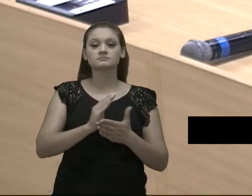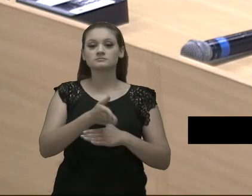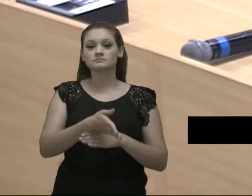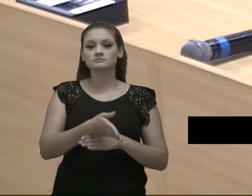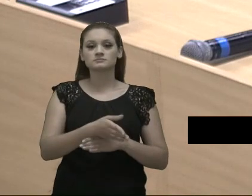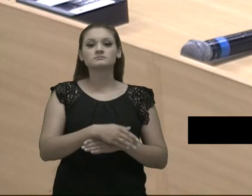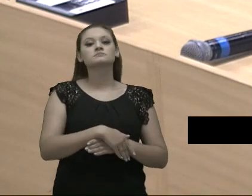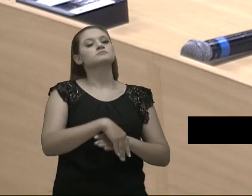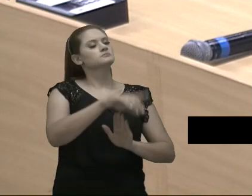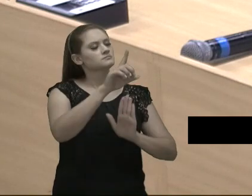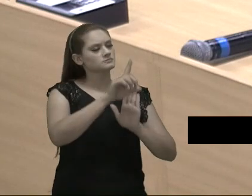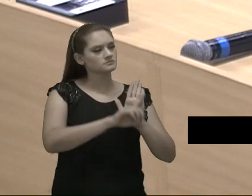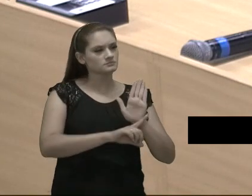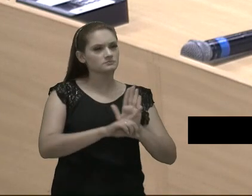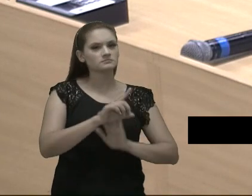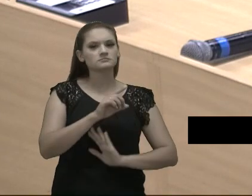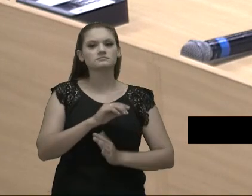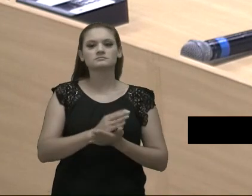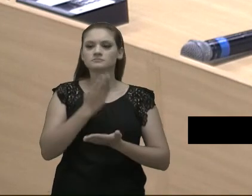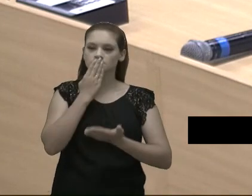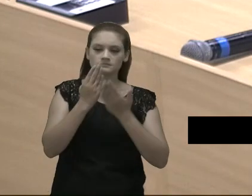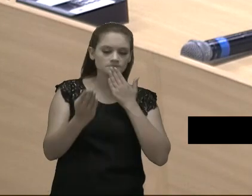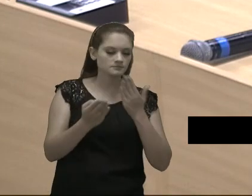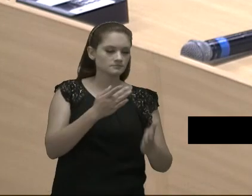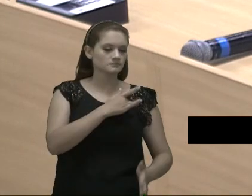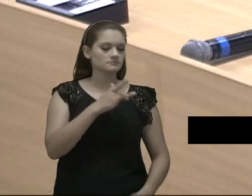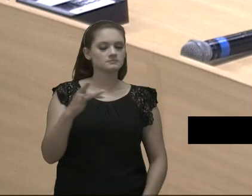despacho de documentos, demandas da saúde...